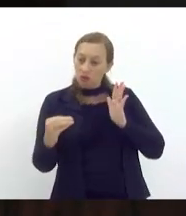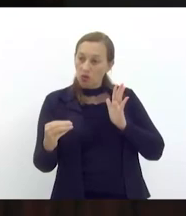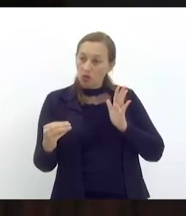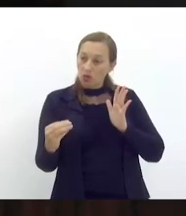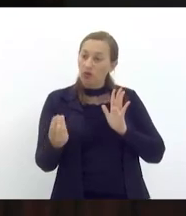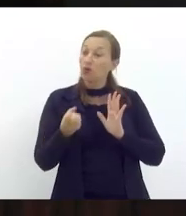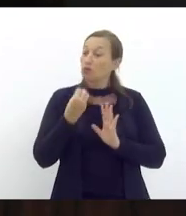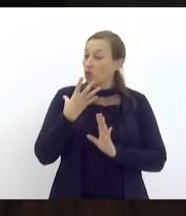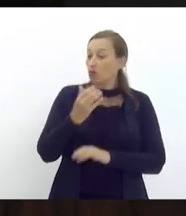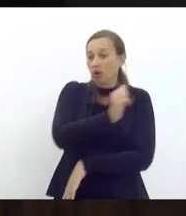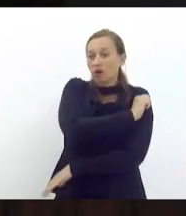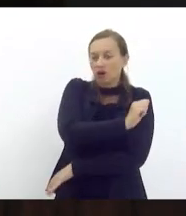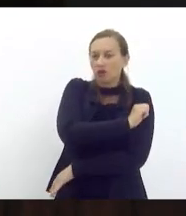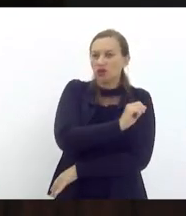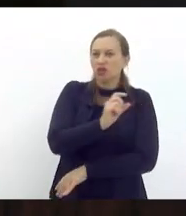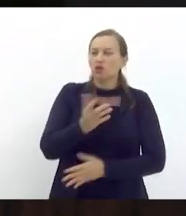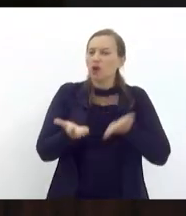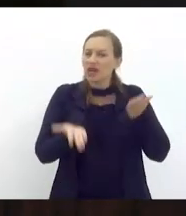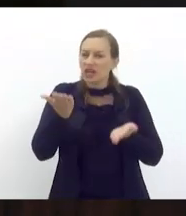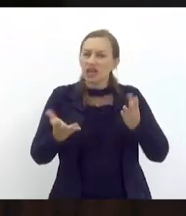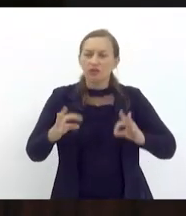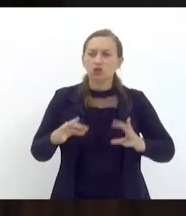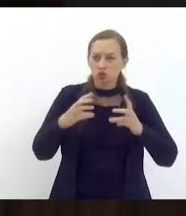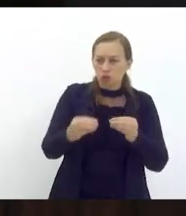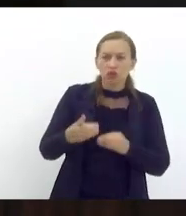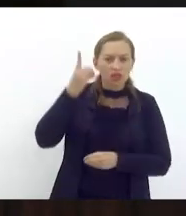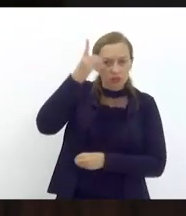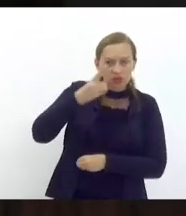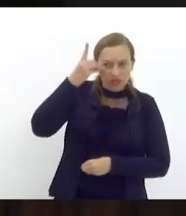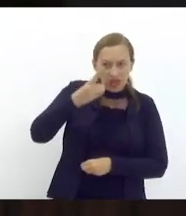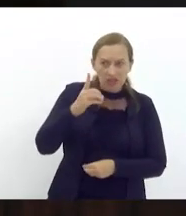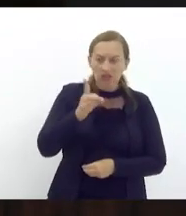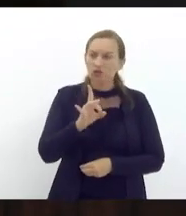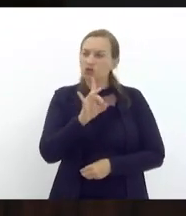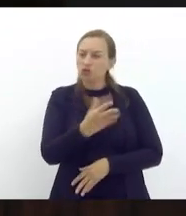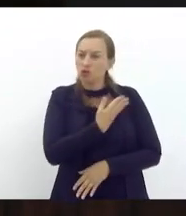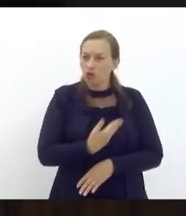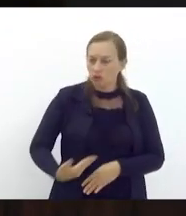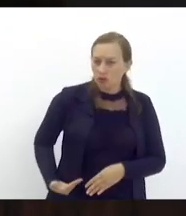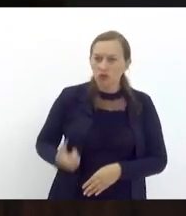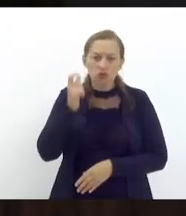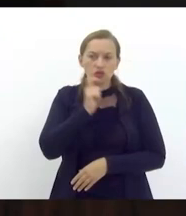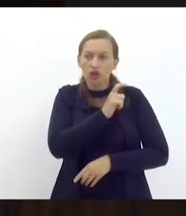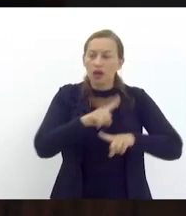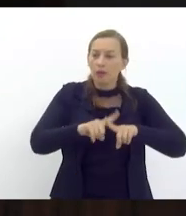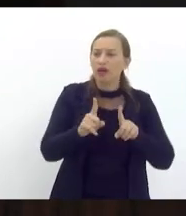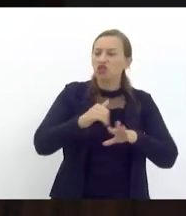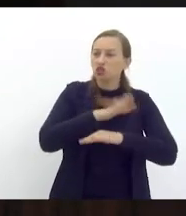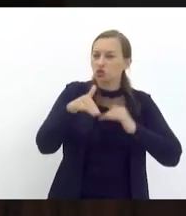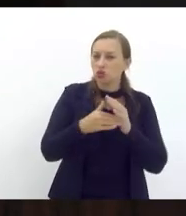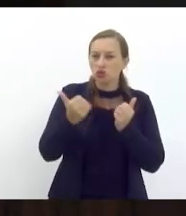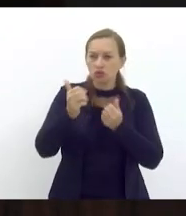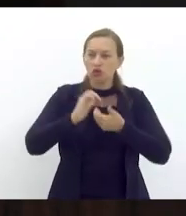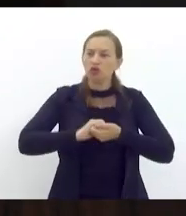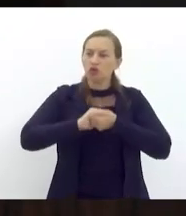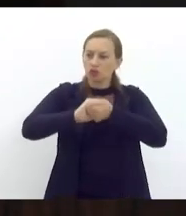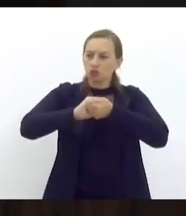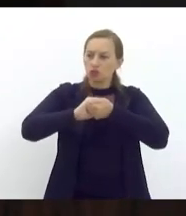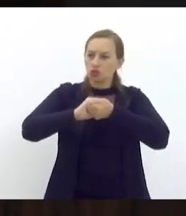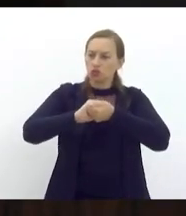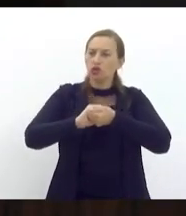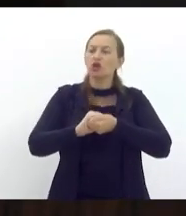não só do deputado não só do Cláudio enquanto governador do Estado tem que ser de todos nós de mãos dadas estamos